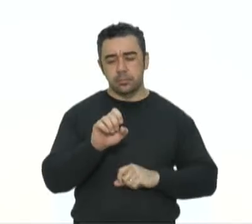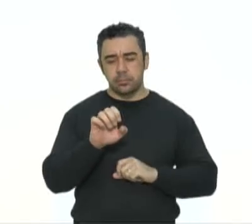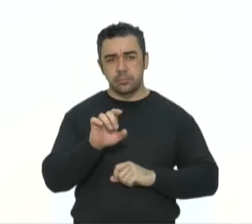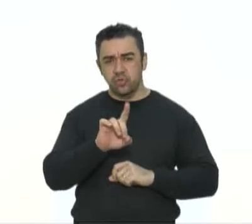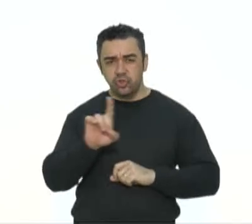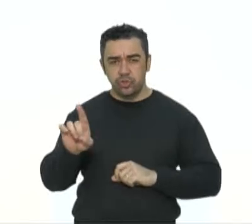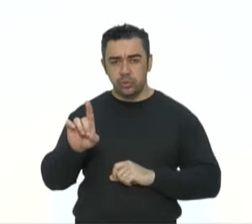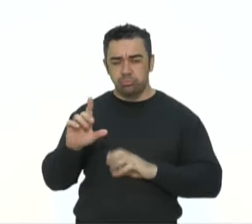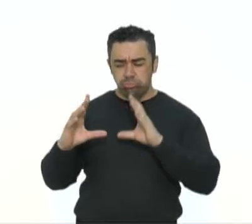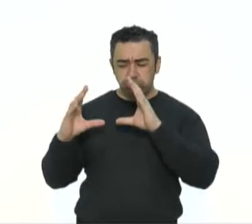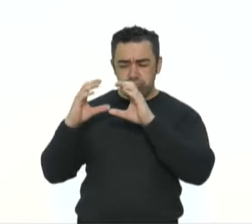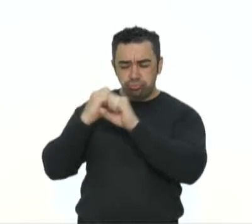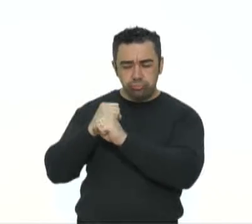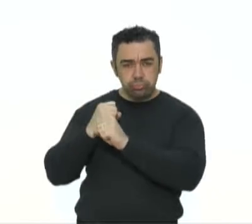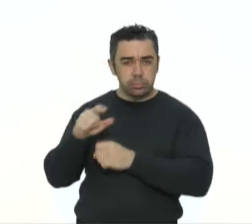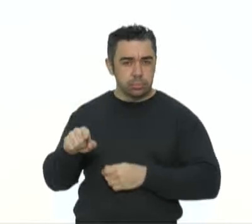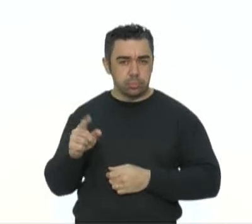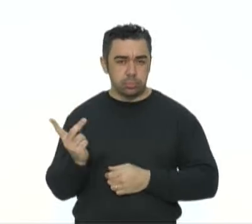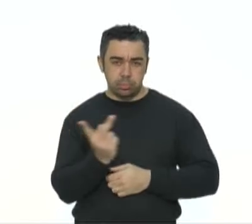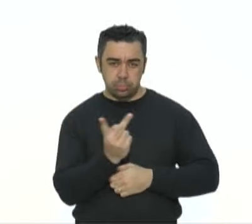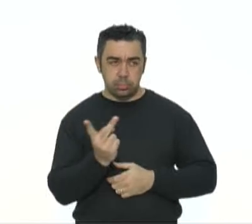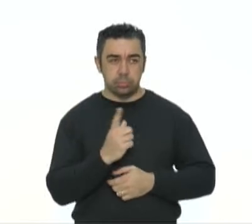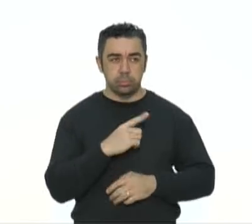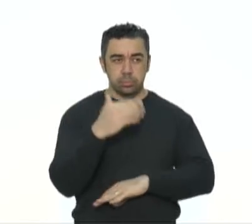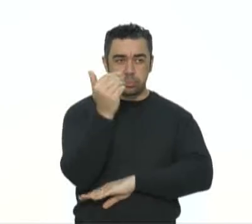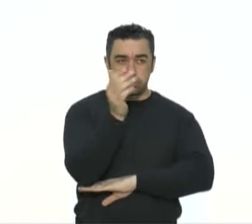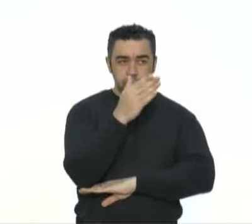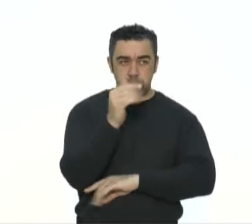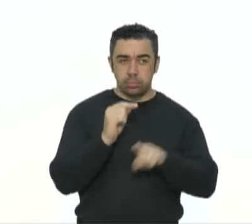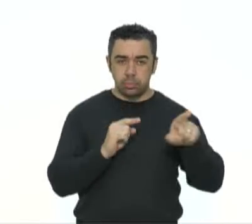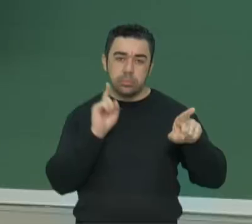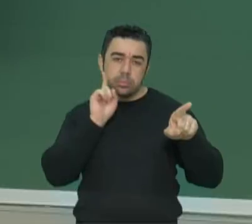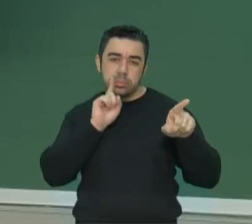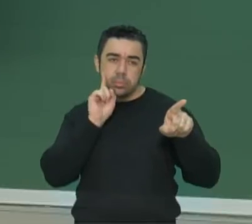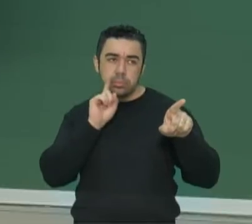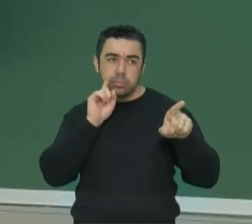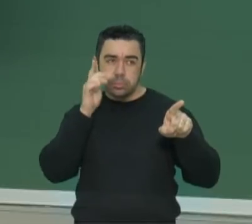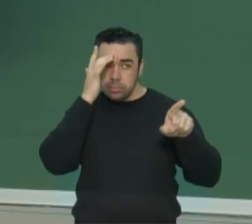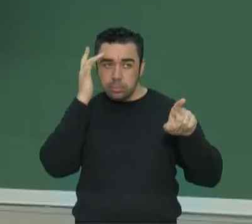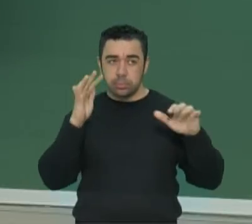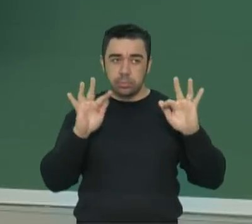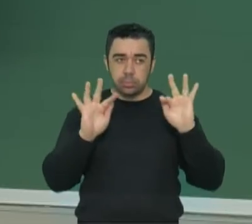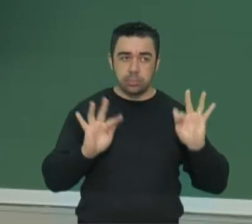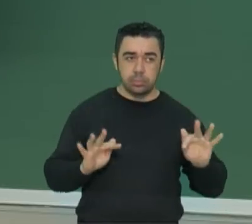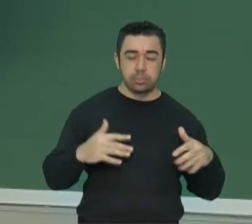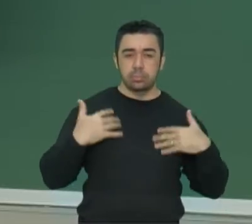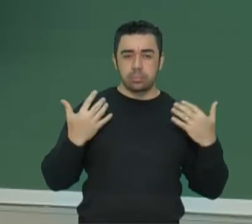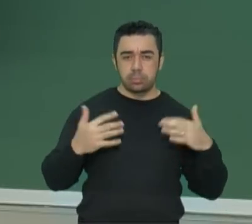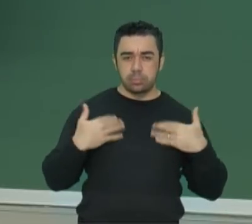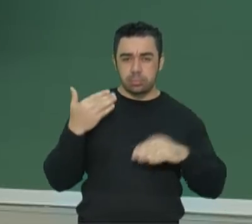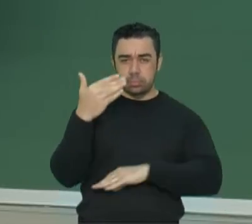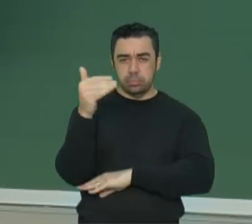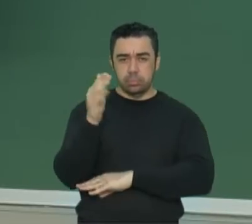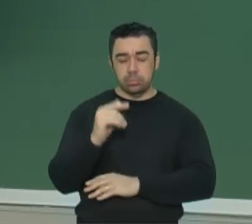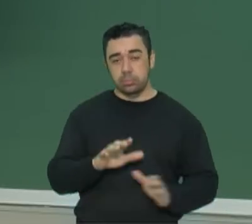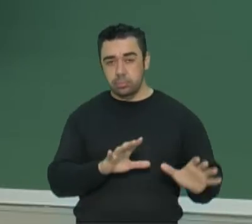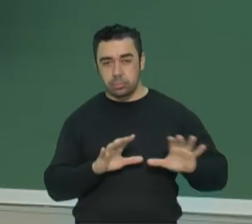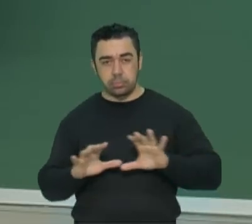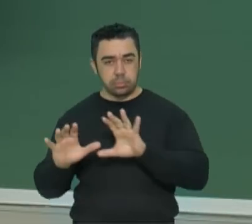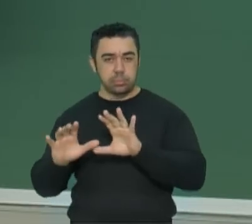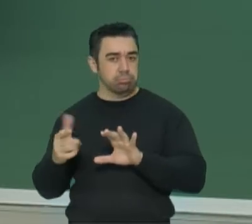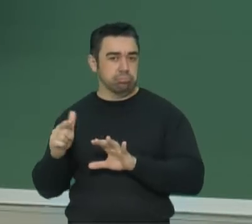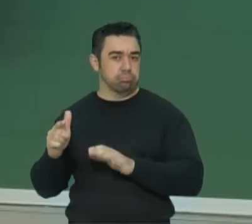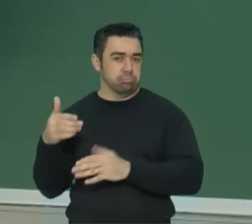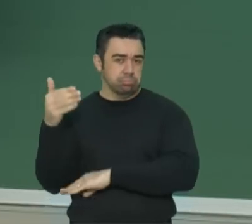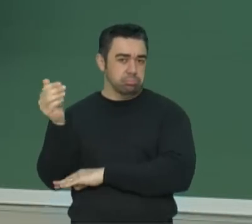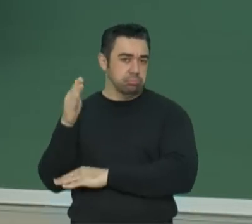uma imagem mais escura. Então você tem aqui a bandeira dos Estados Unidos e as pessoas alegres, felizes com a bandeira. Do outro lado, você não